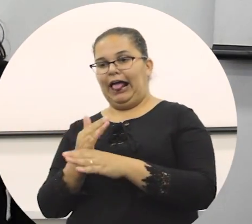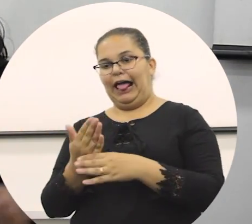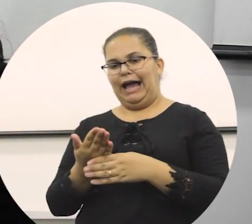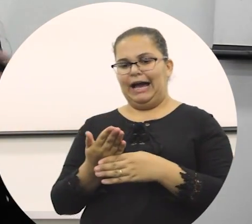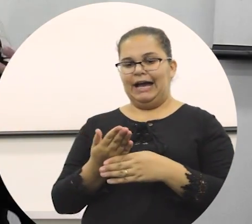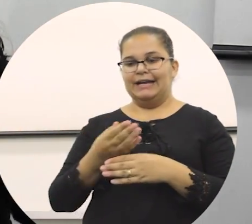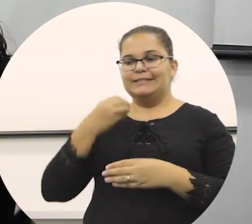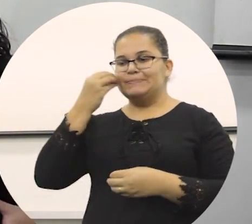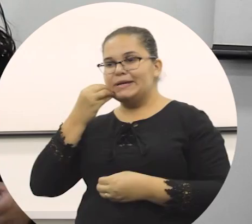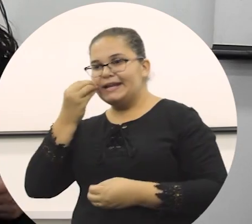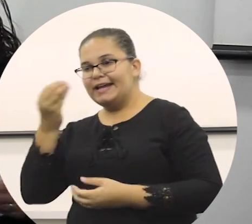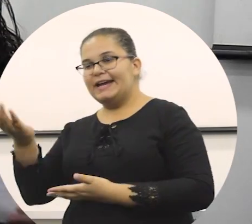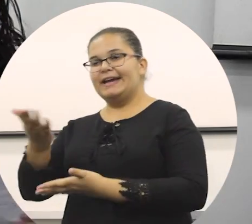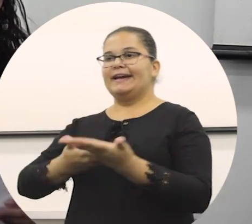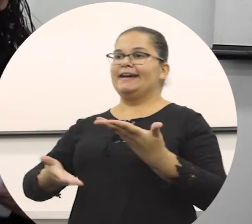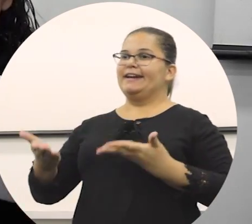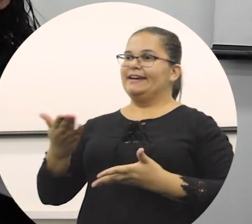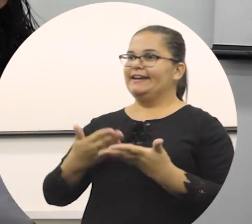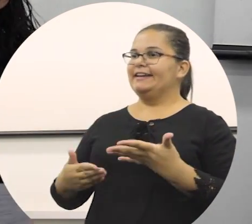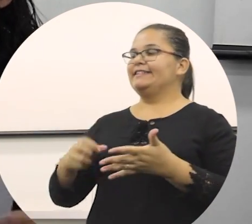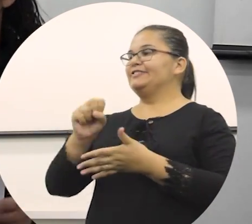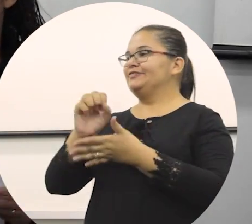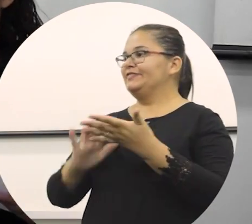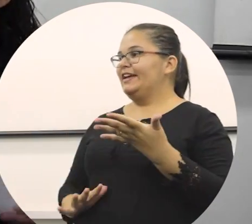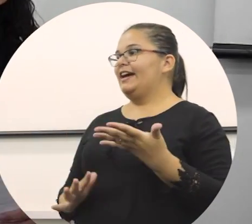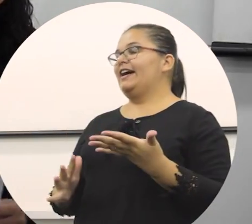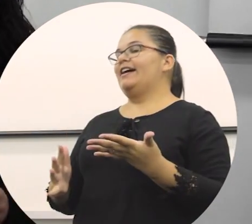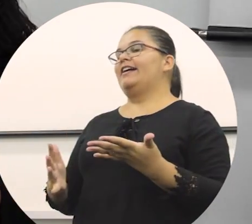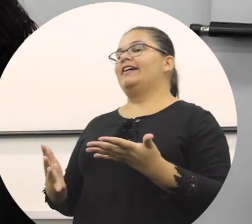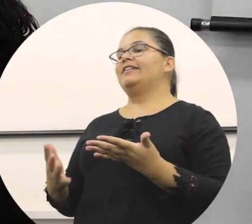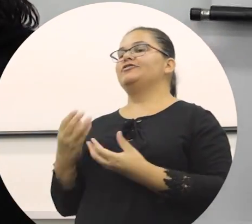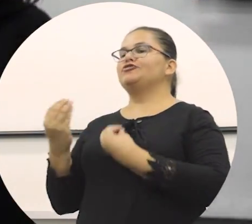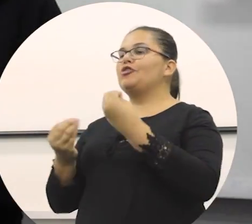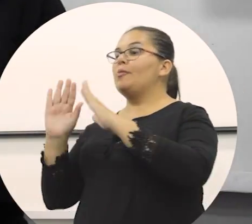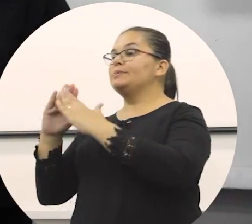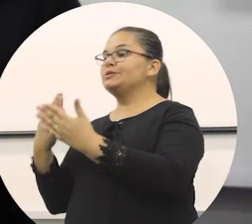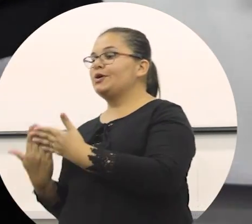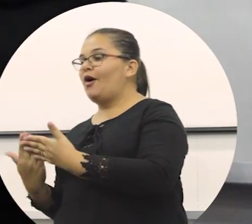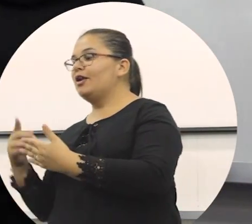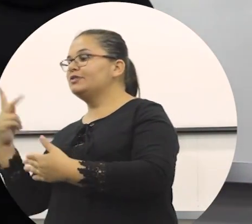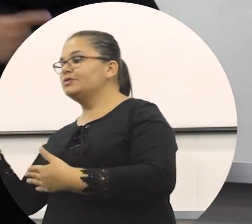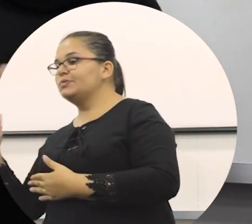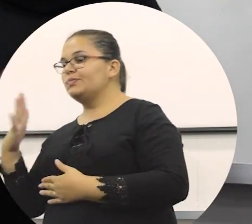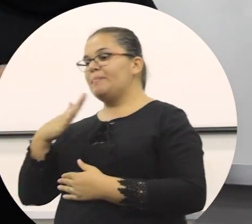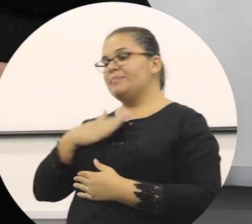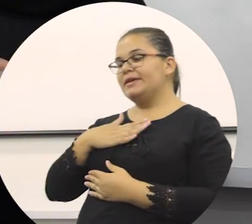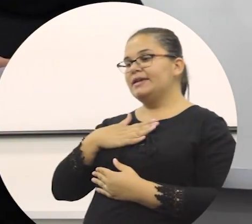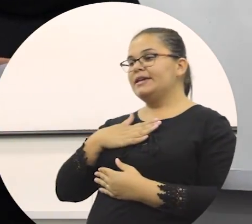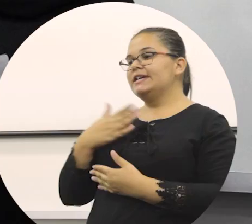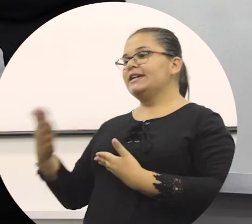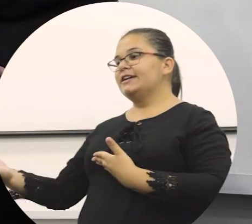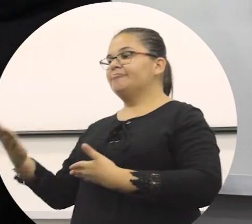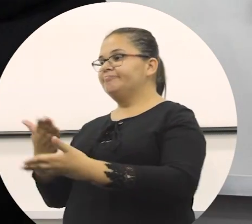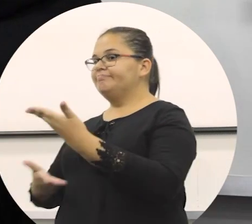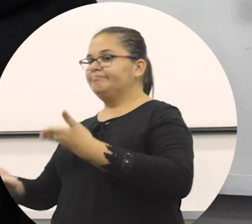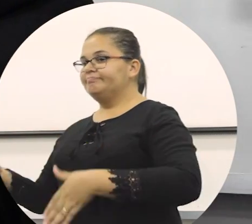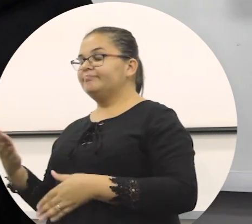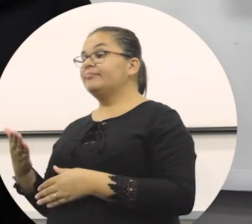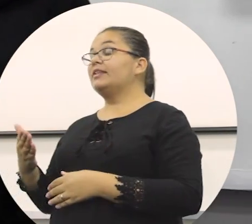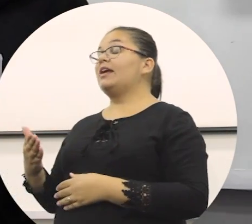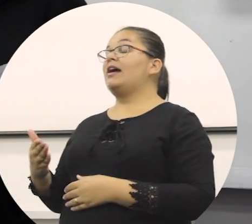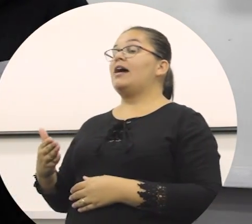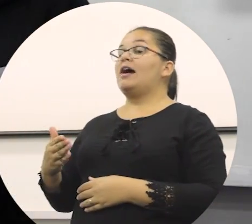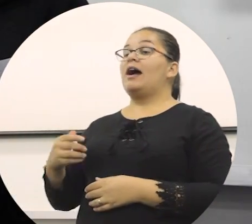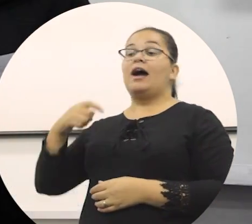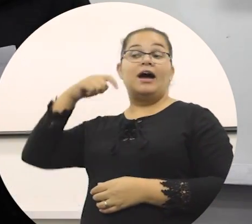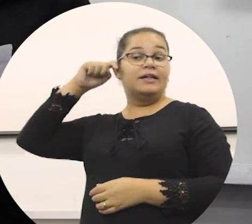a experiência e as atividades que a gente fazia na escola. A Adriana Horta, ela foi embora, né, surda,